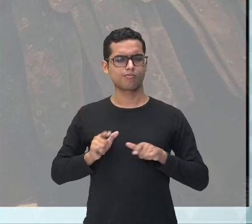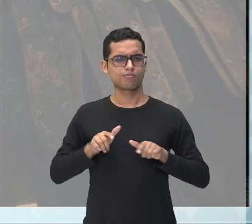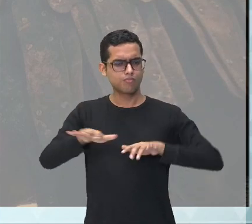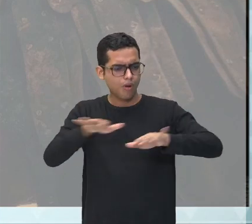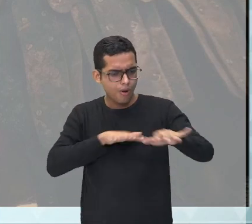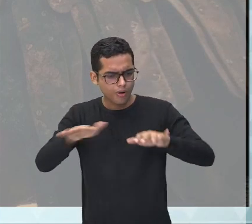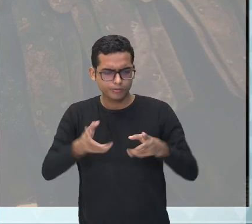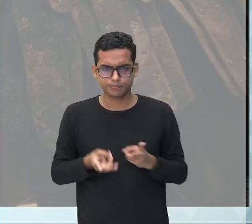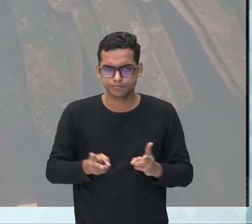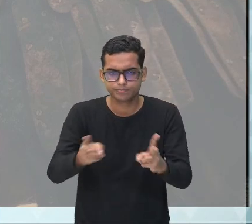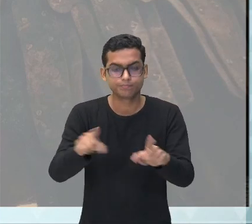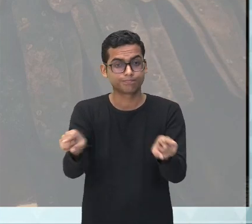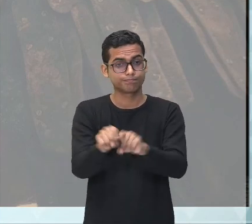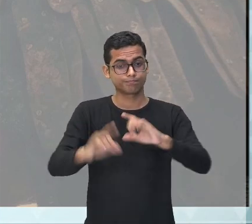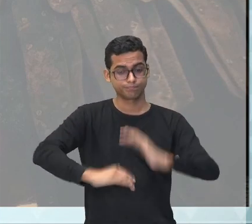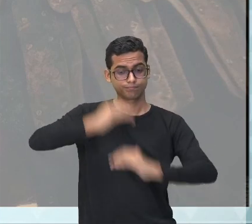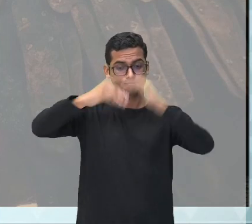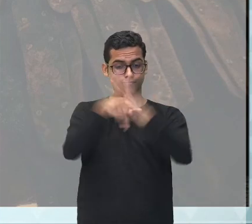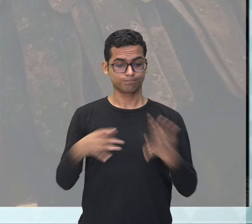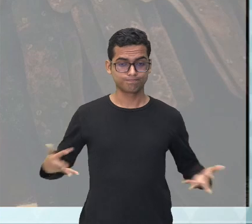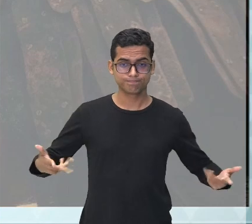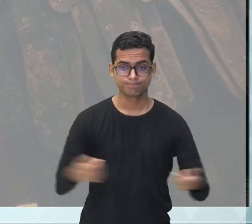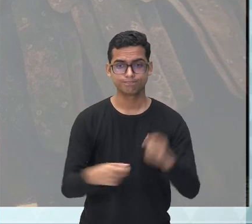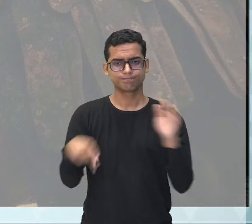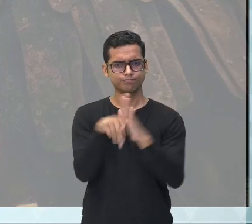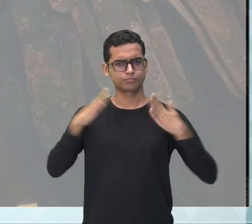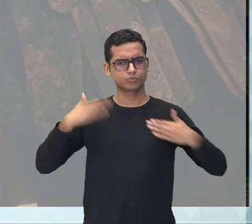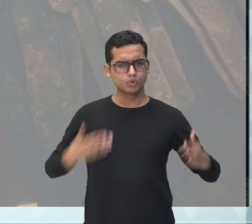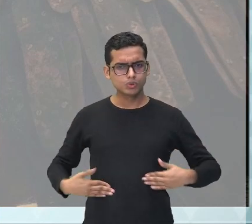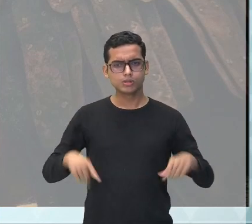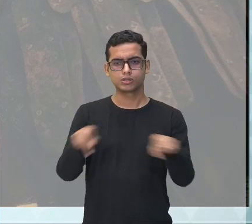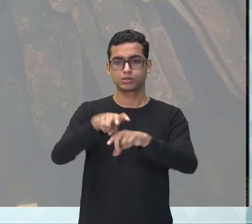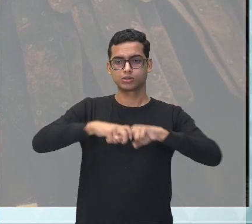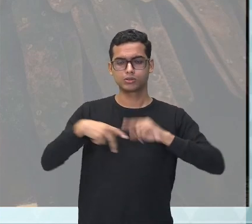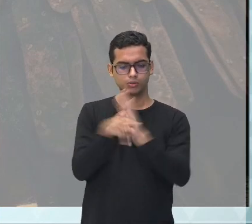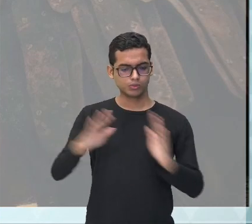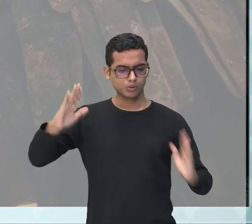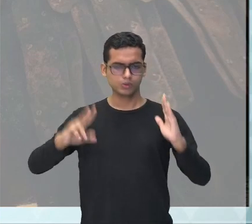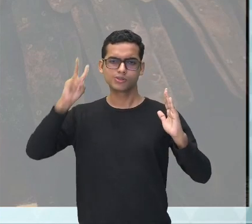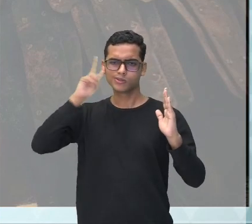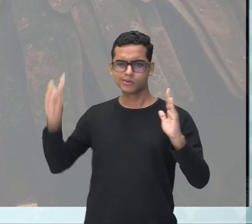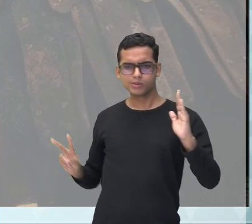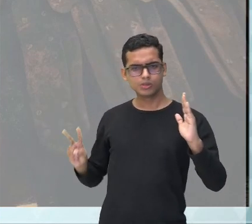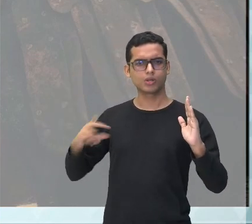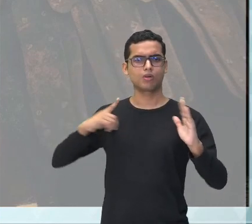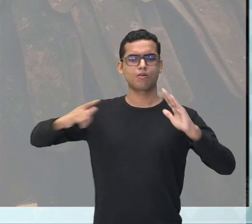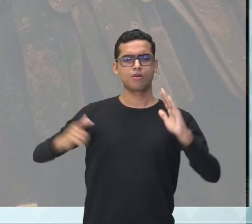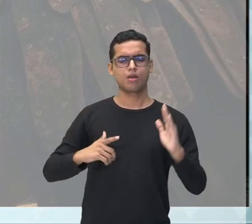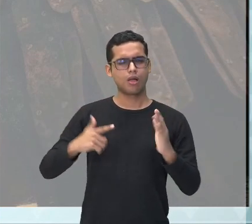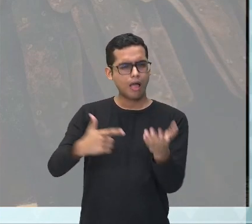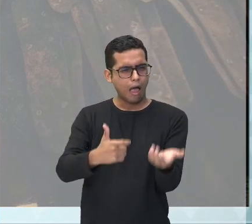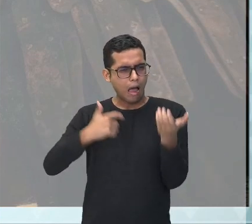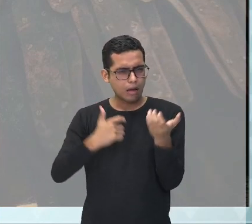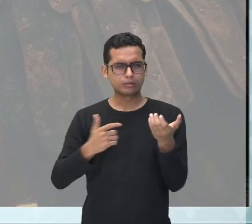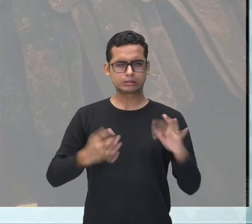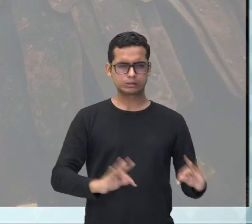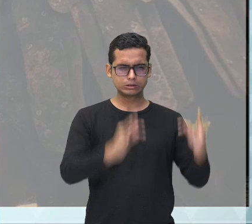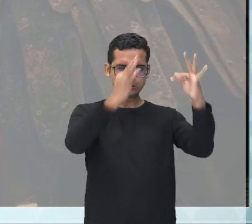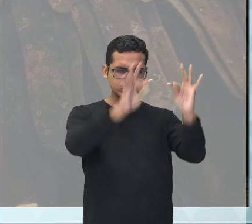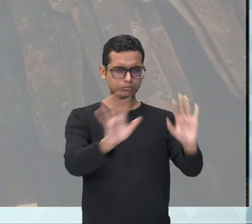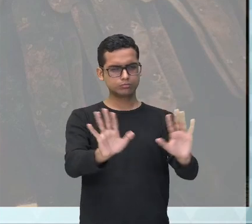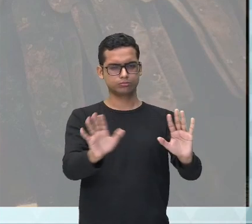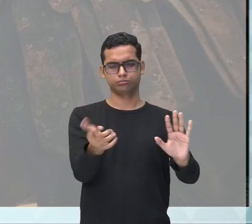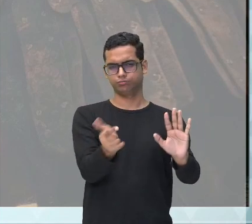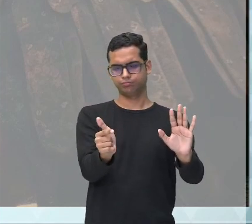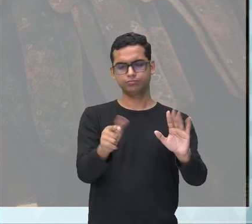as habilidades corporais, já que naquele momento da nossa história não existia ainda armas tecnológicas, né, para serem